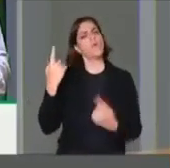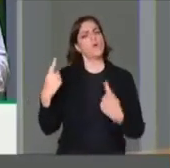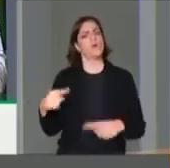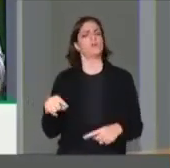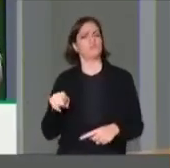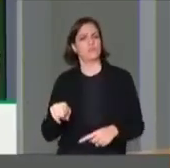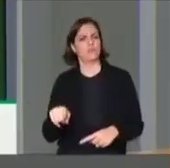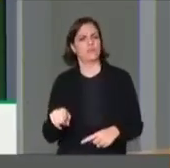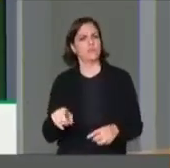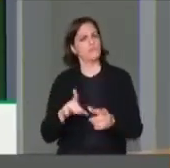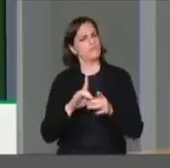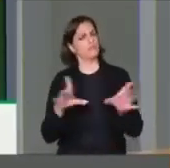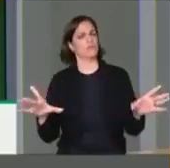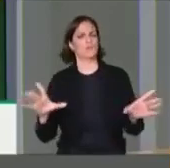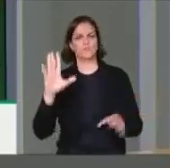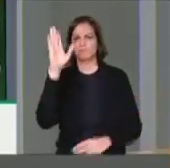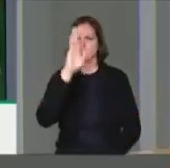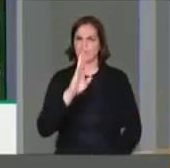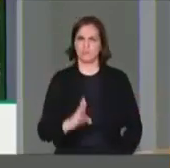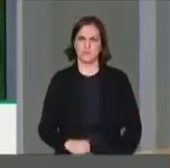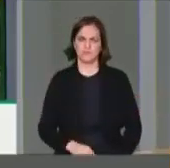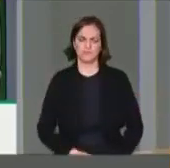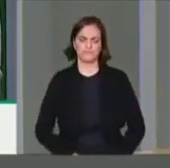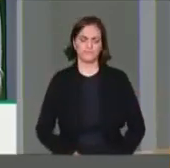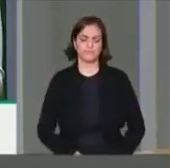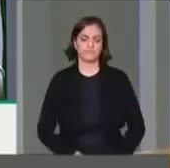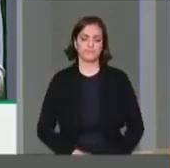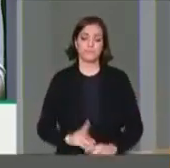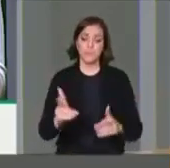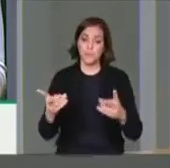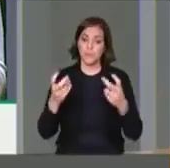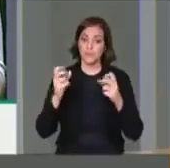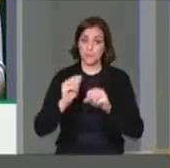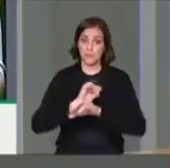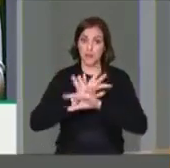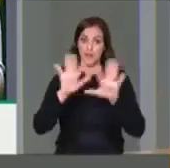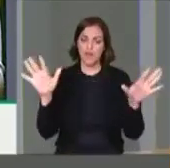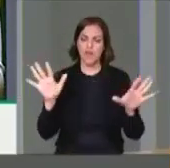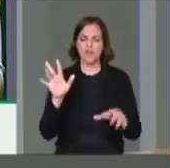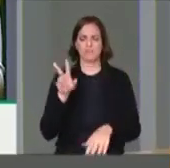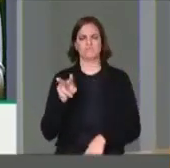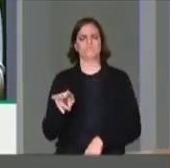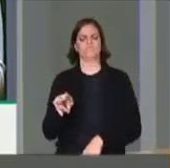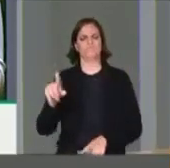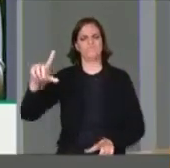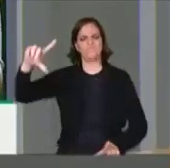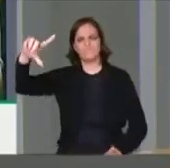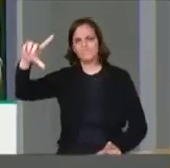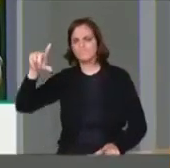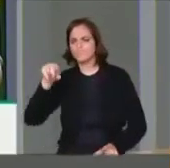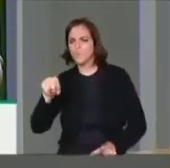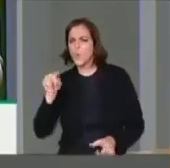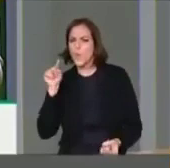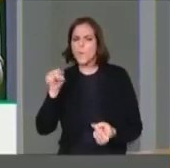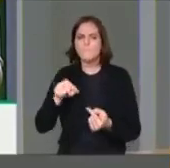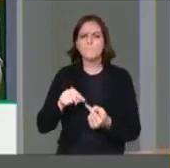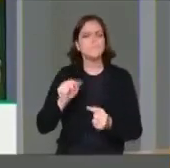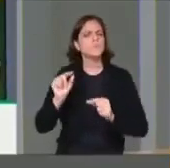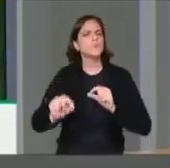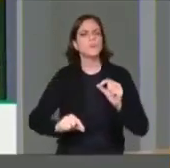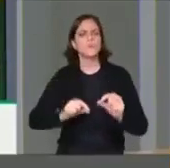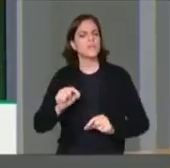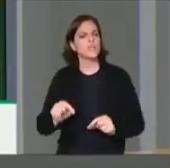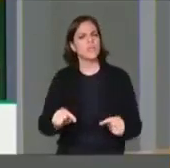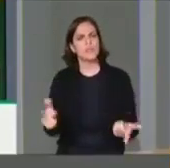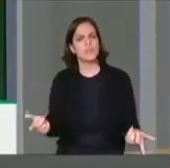a democracia nesse país. Ficou claro que a intenção do autor da exposição com esse cartaz foi denegrir